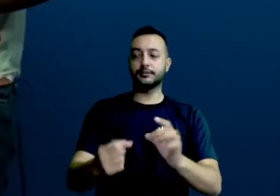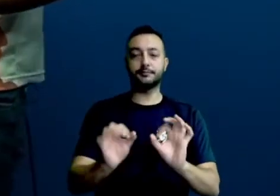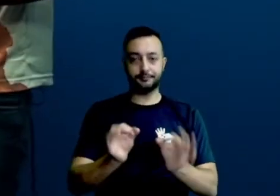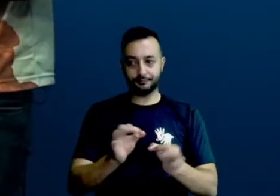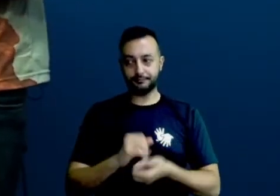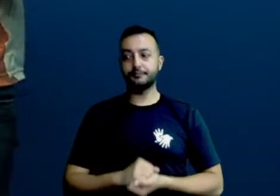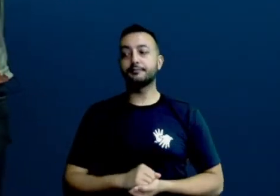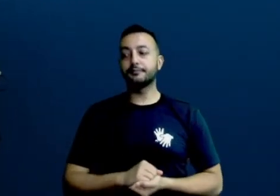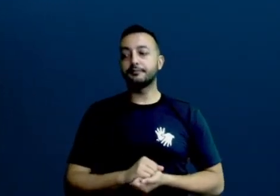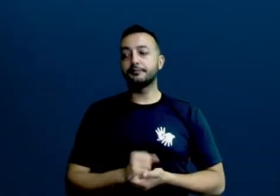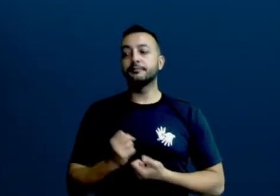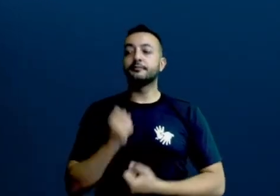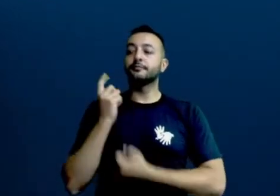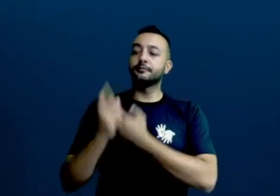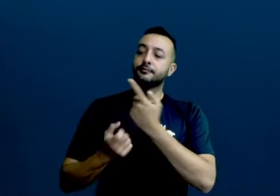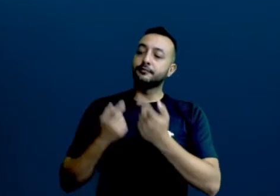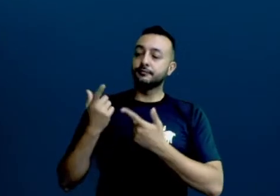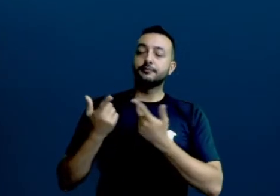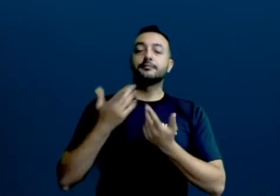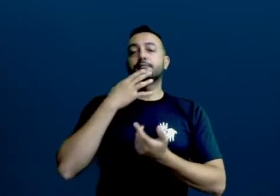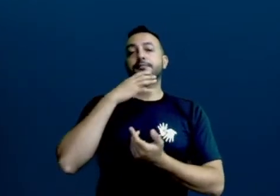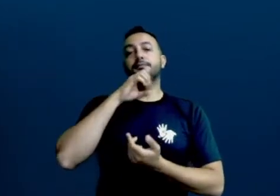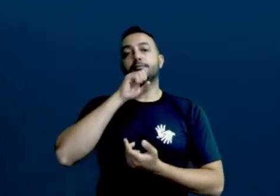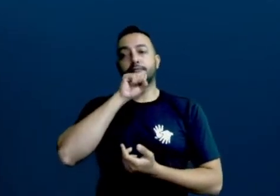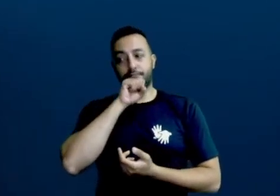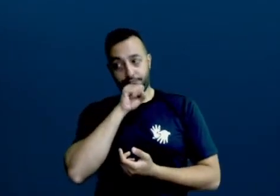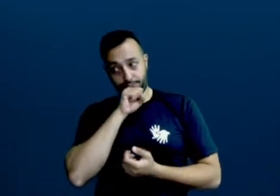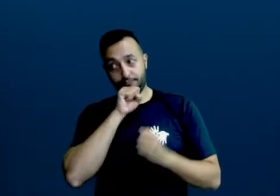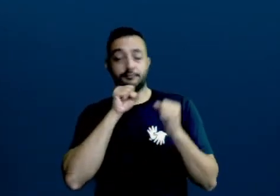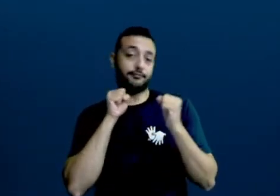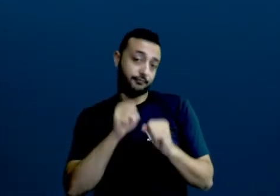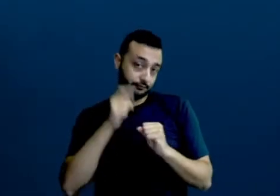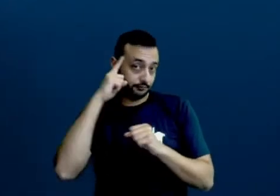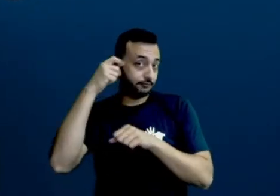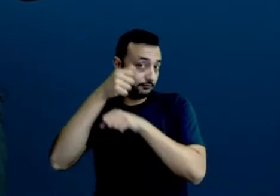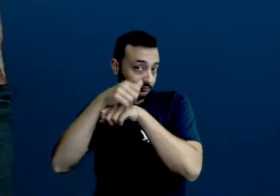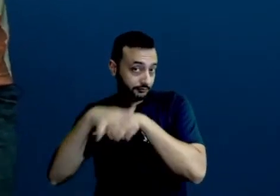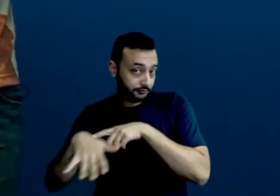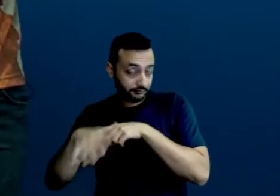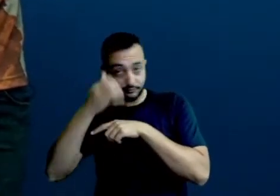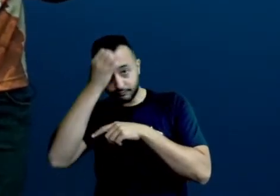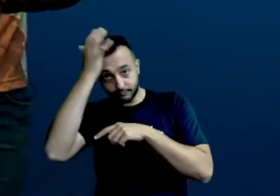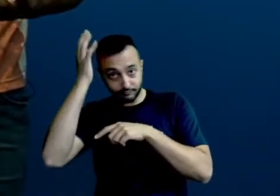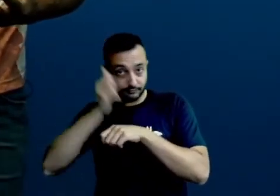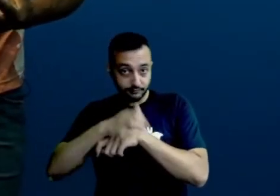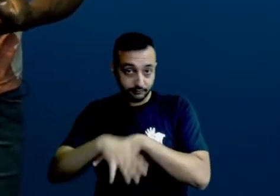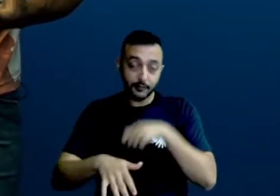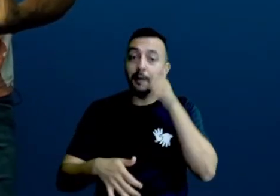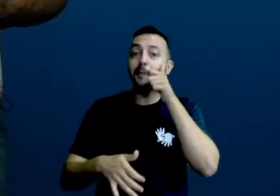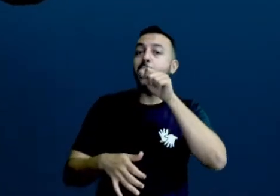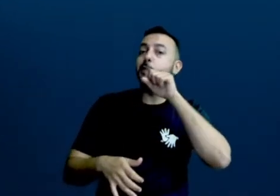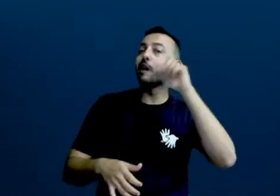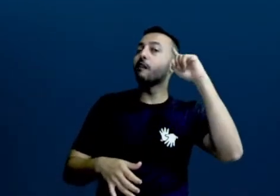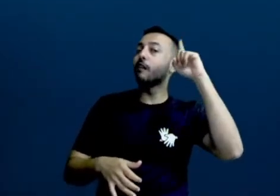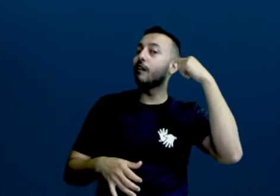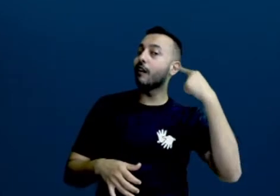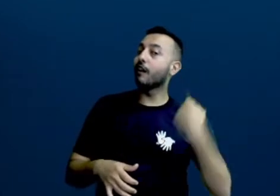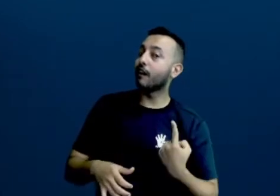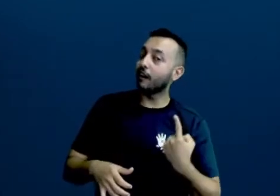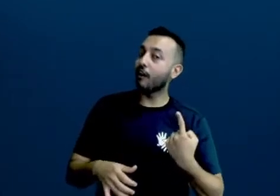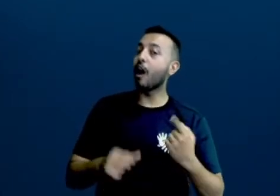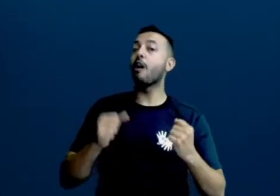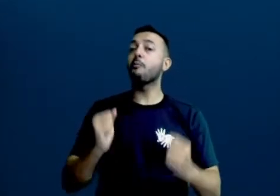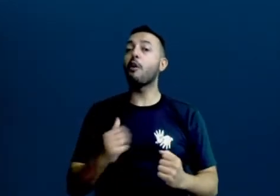certo e muitas vezes o nosso pai e ele pode ter um cabelo mais liso já a mãe tem um cabelo mais um do lado e de repente